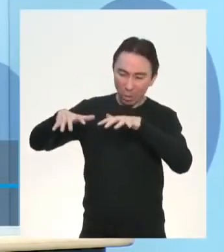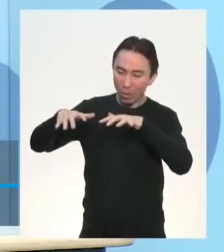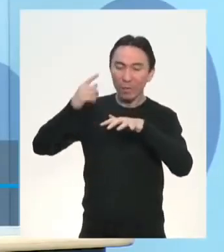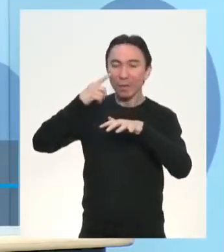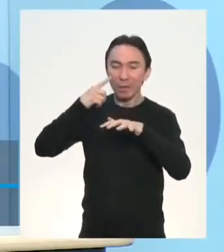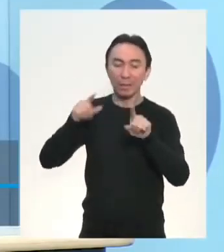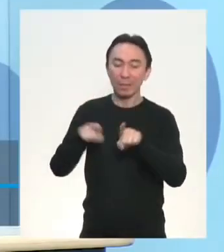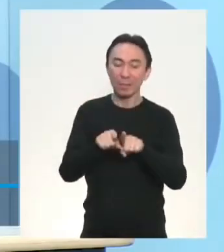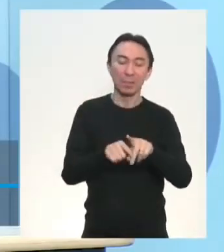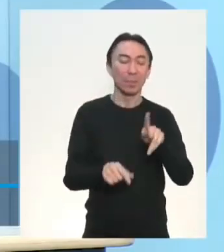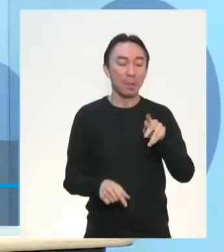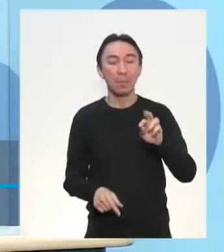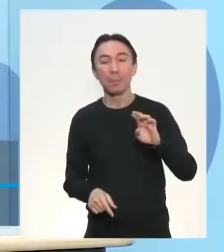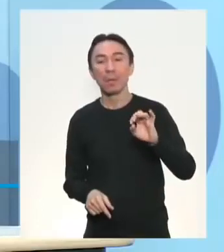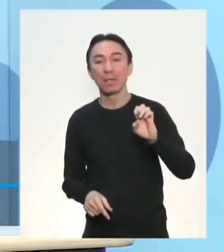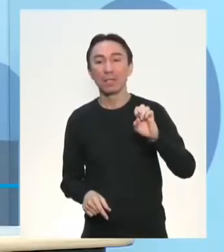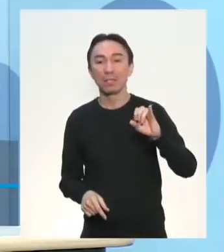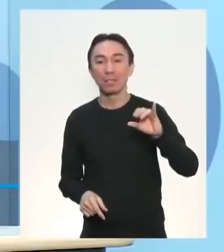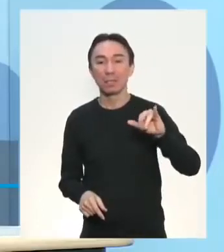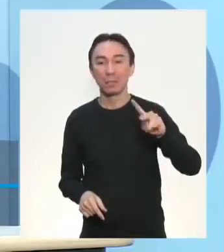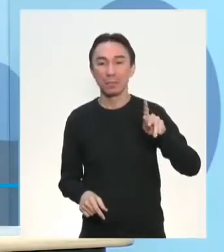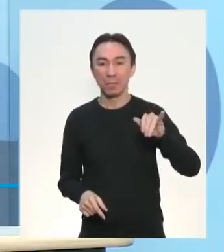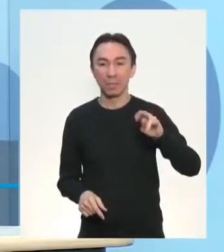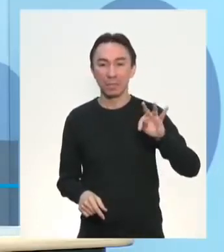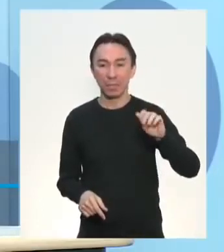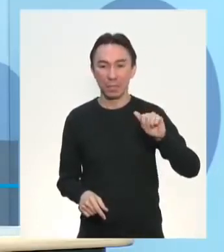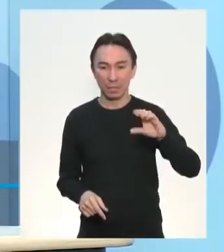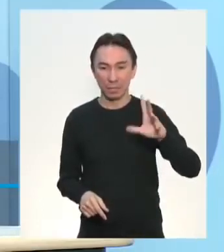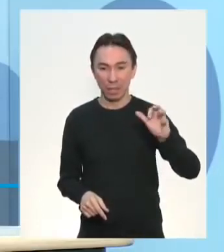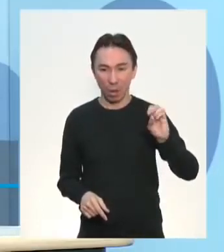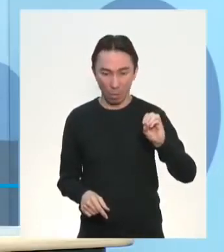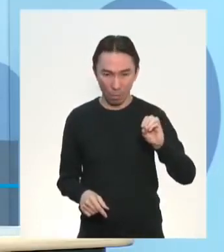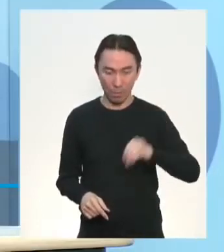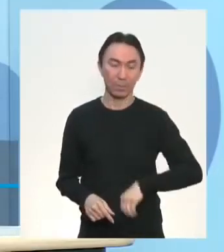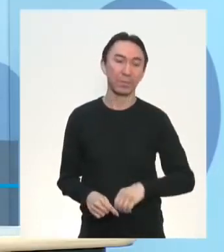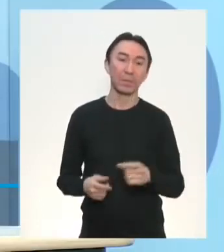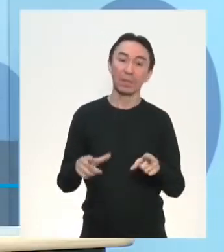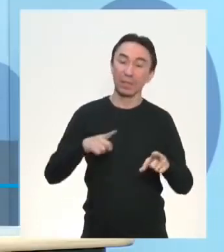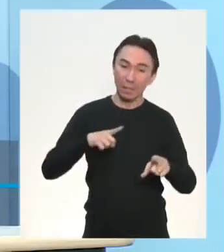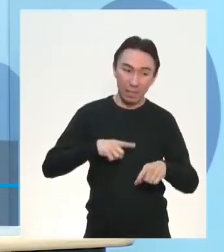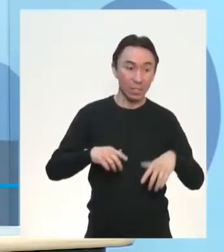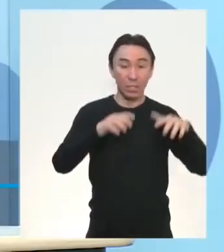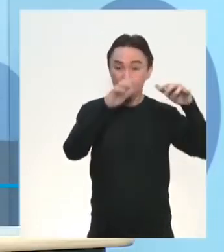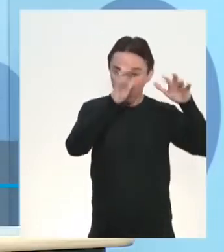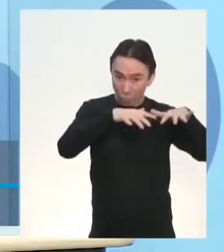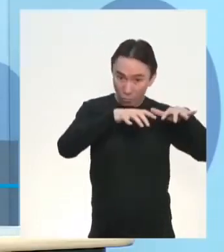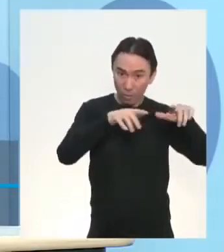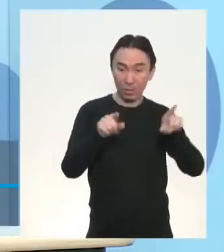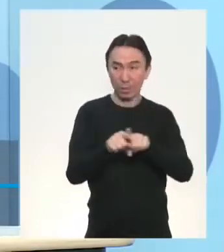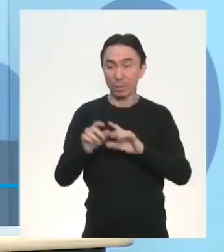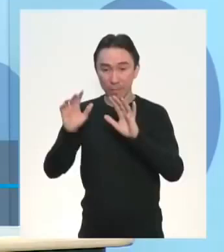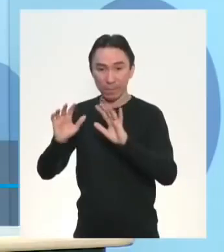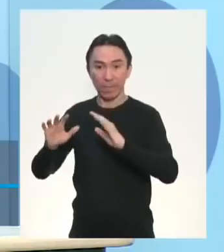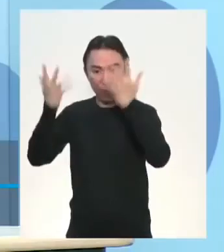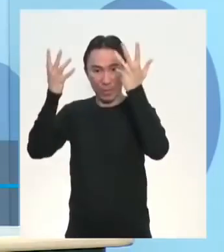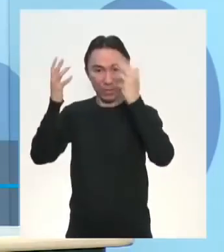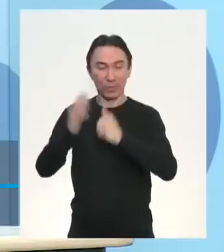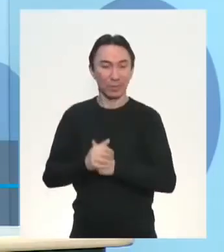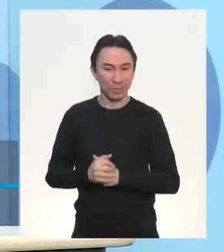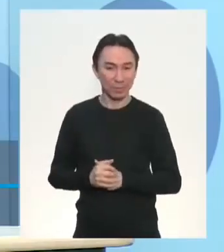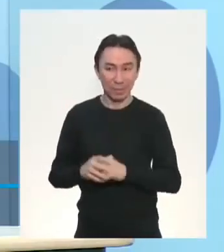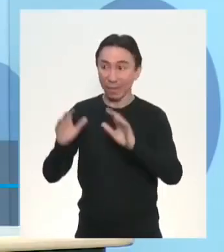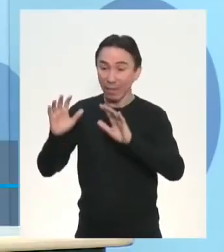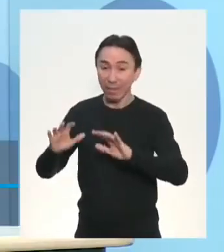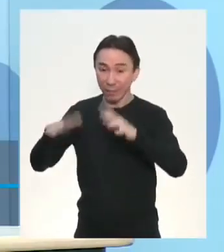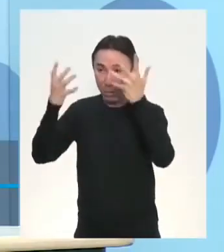eu ver o que mais. Eles estão colocando chuvas, eventos, Pro Rosi. Pro Fátima, eventos